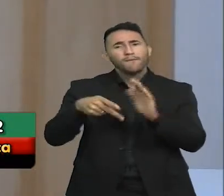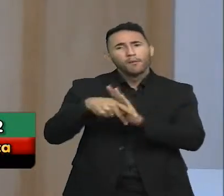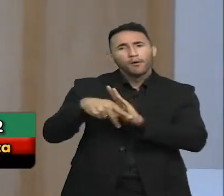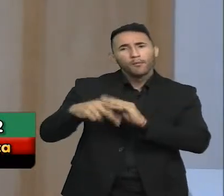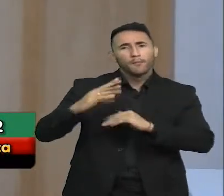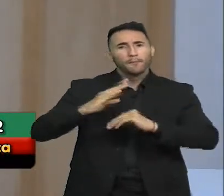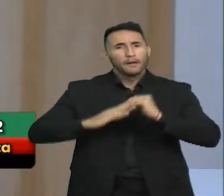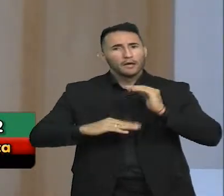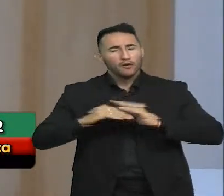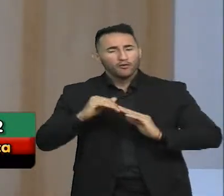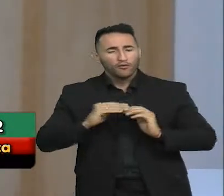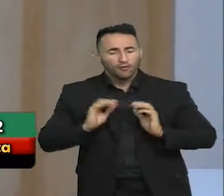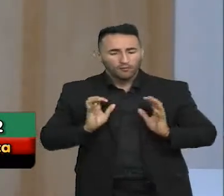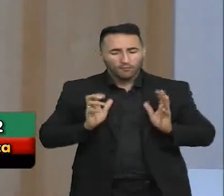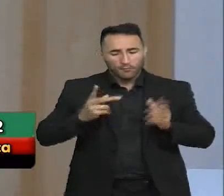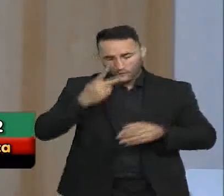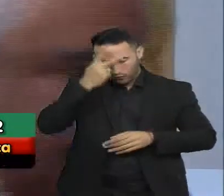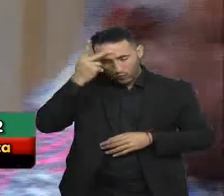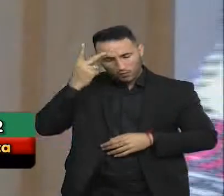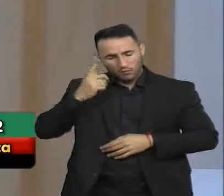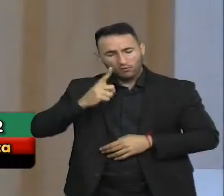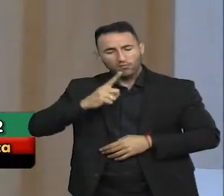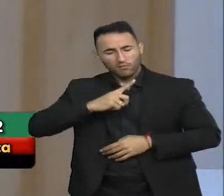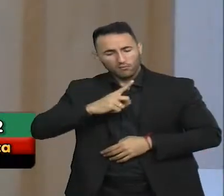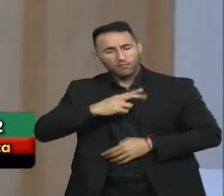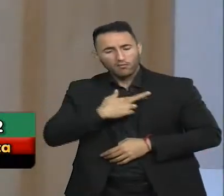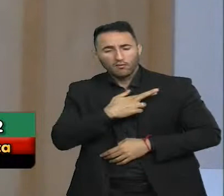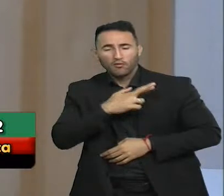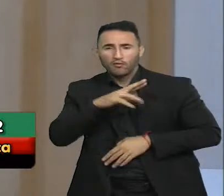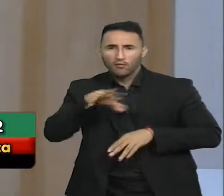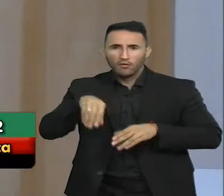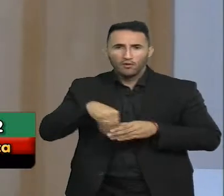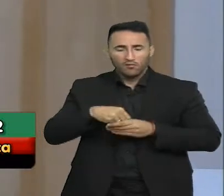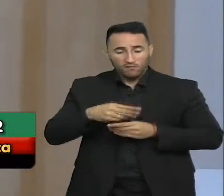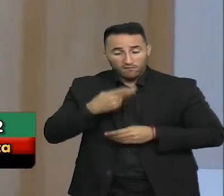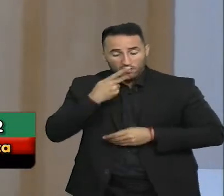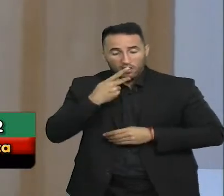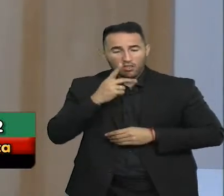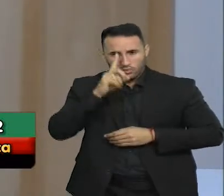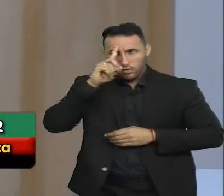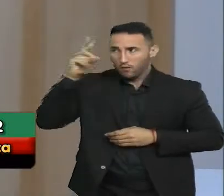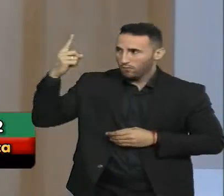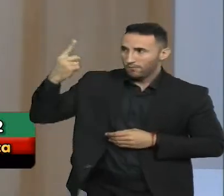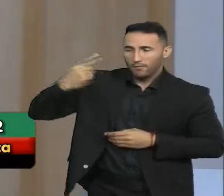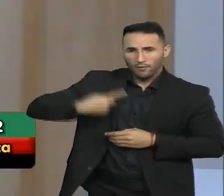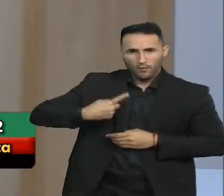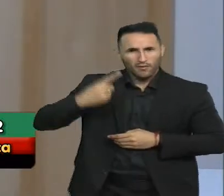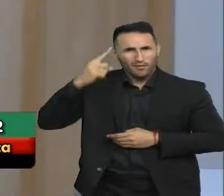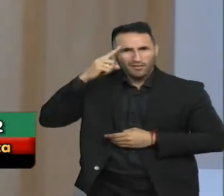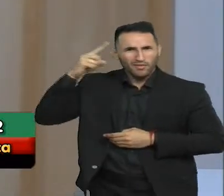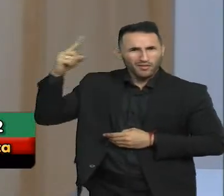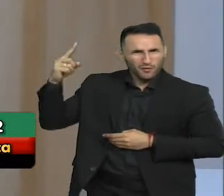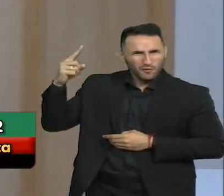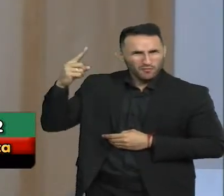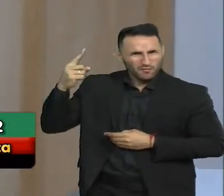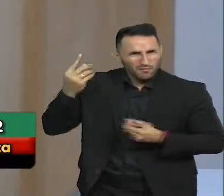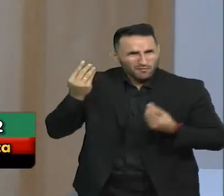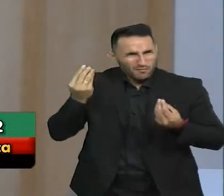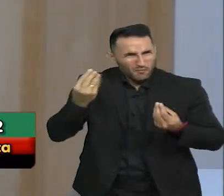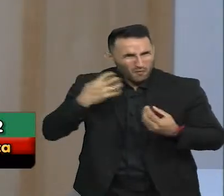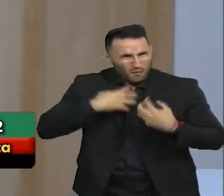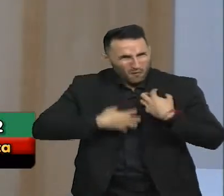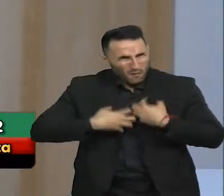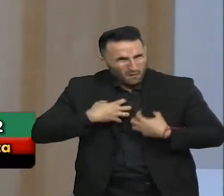que apresentam-se como religiosas e dizem agir em nome de seu Deus, um Deus que estimula ódio e